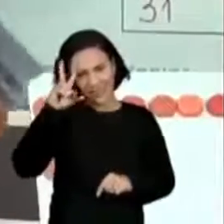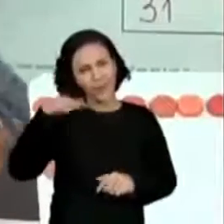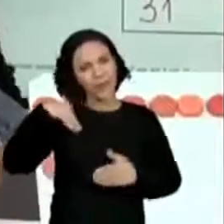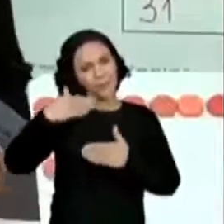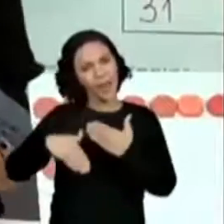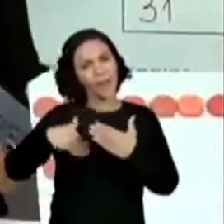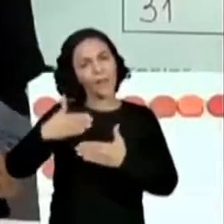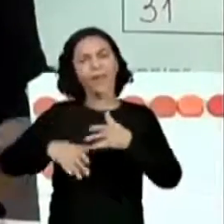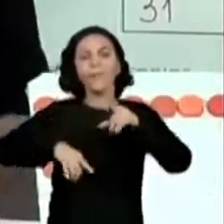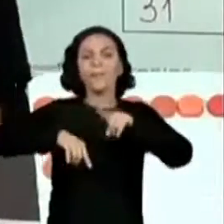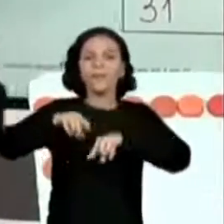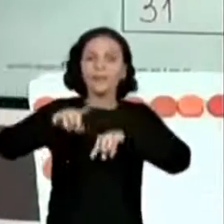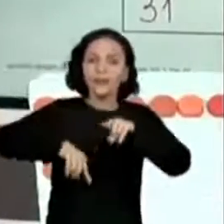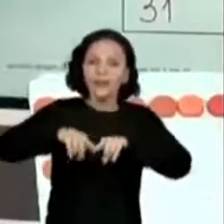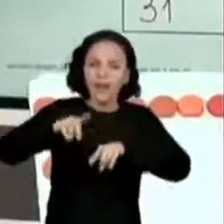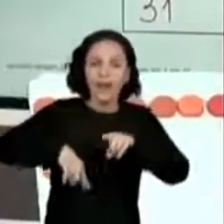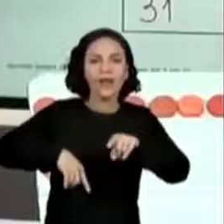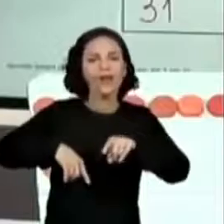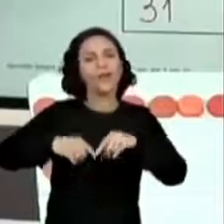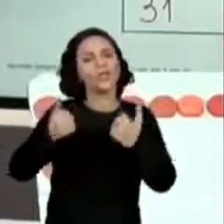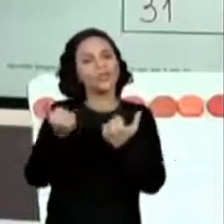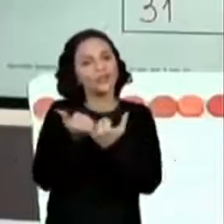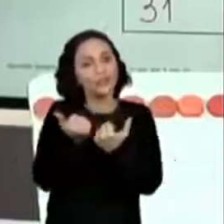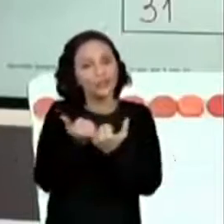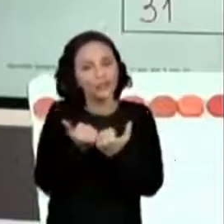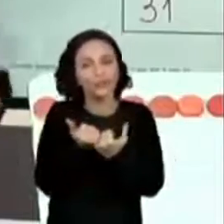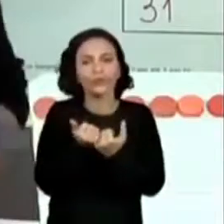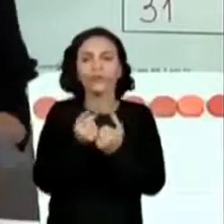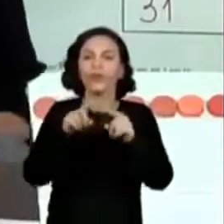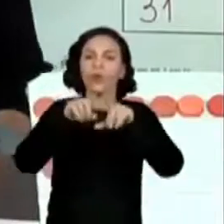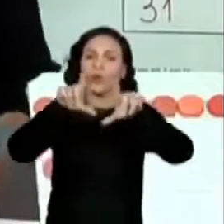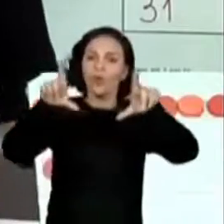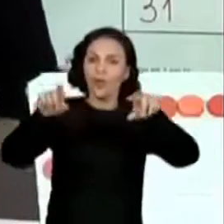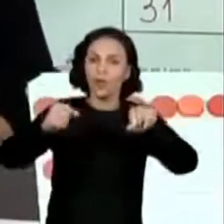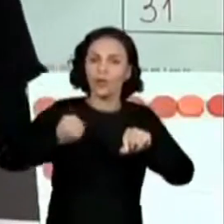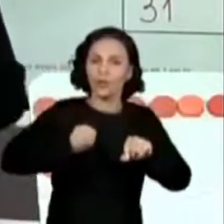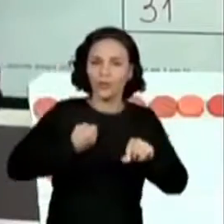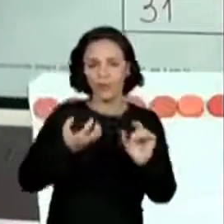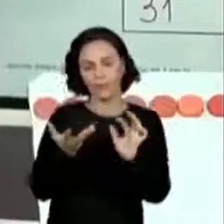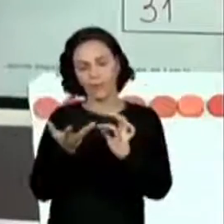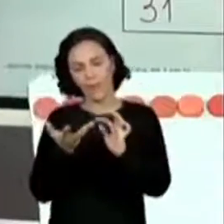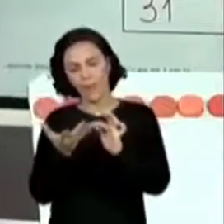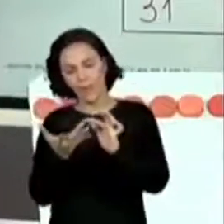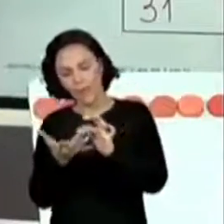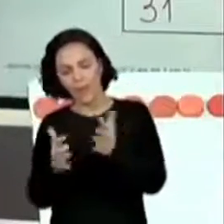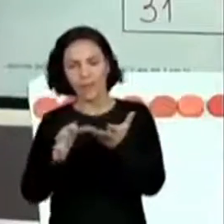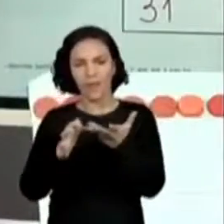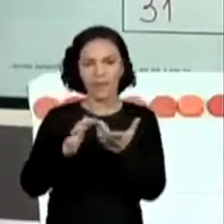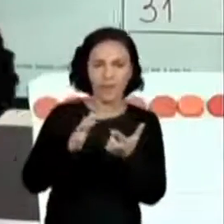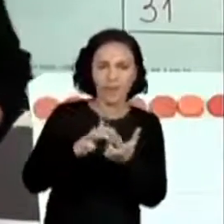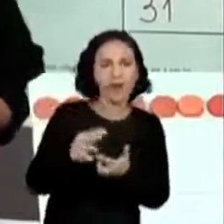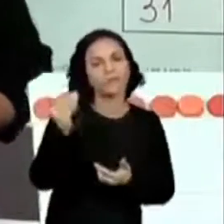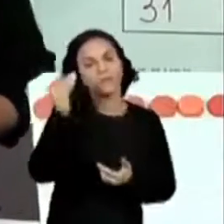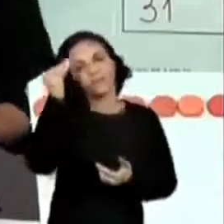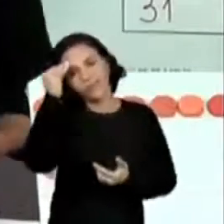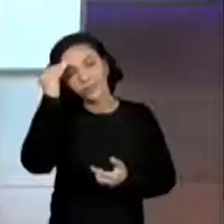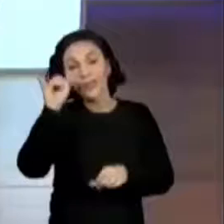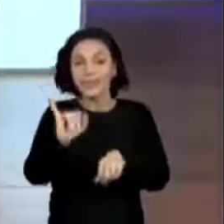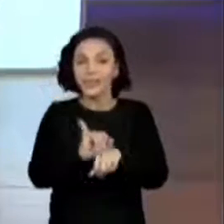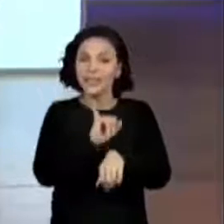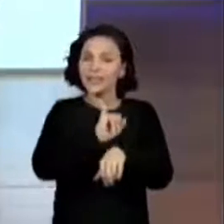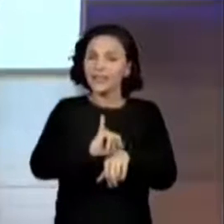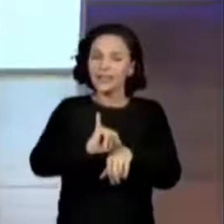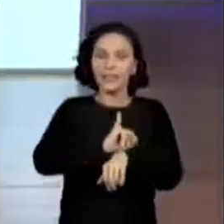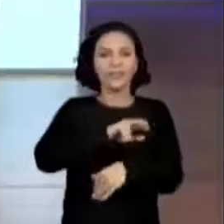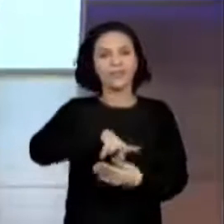de usar material, criançada, de usar o quadro numérico, usar os dedinhos, guardar uma parte na cabeça. Eu tô vendo eles colocarem